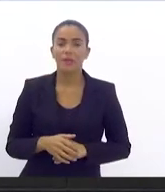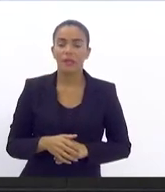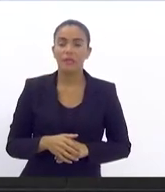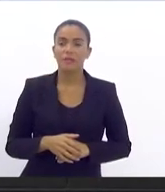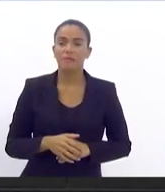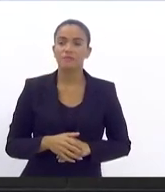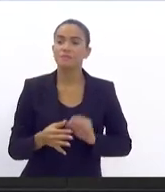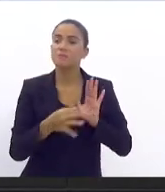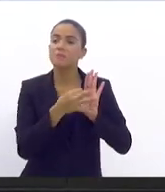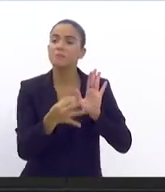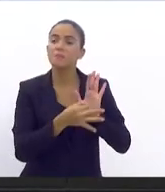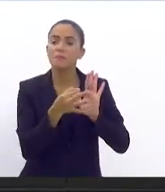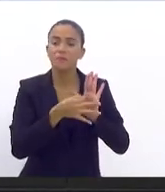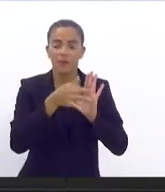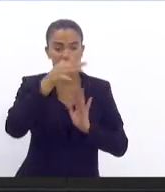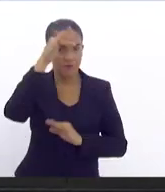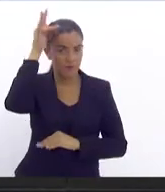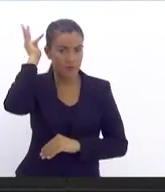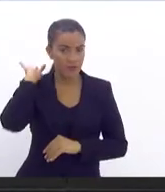Fred Pacheco.